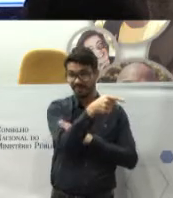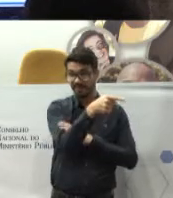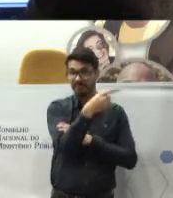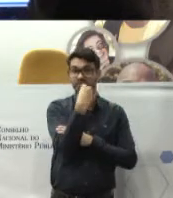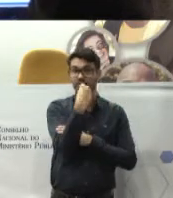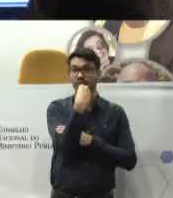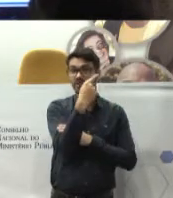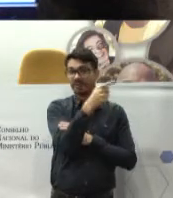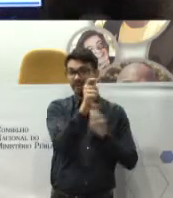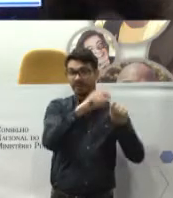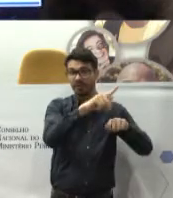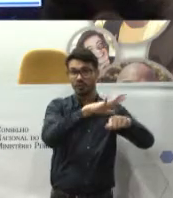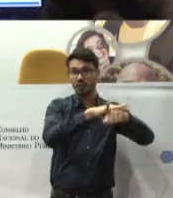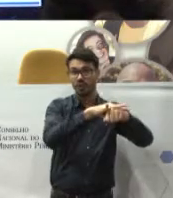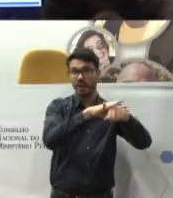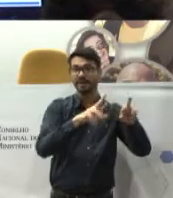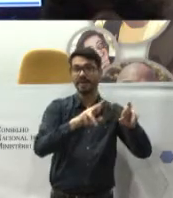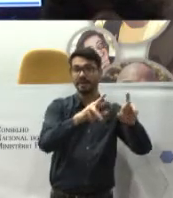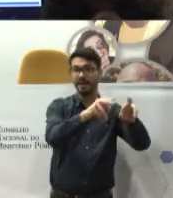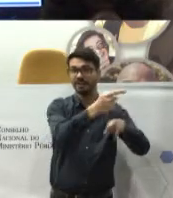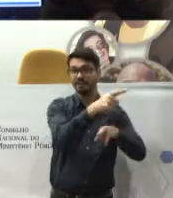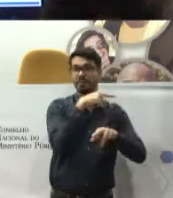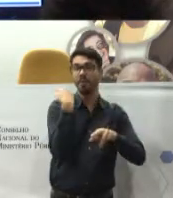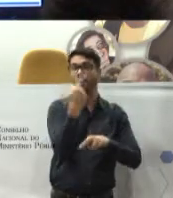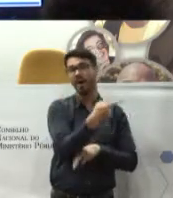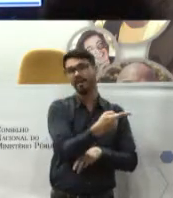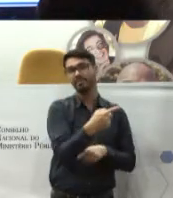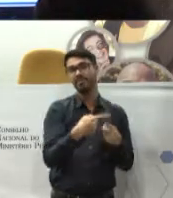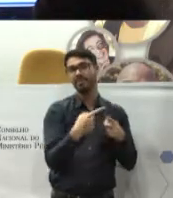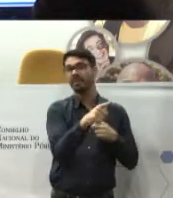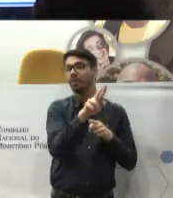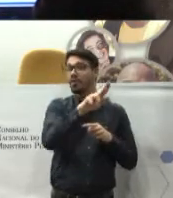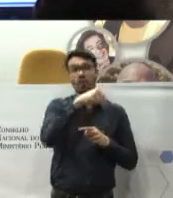Essas são as candidatas a desenvolver o mal e a morrerem.